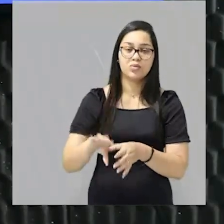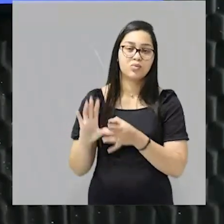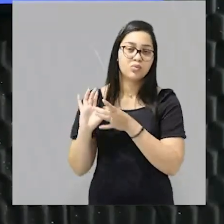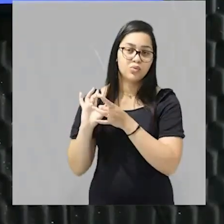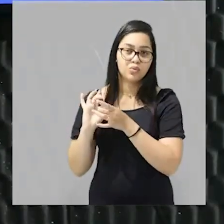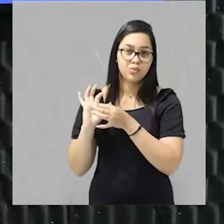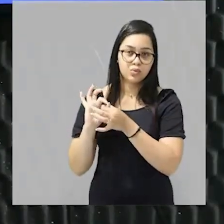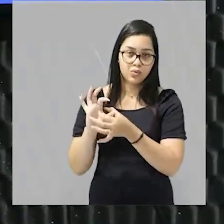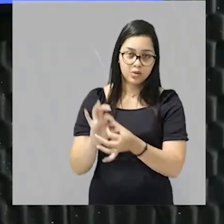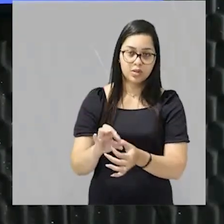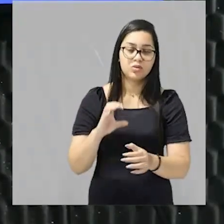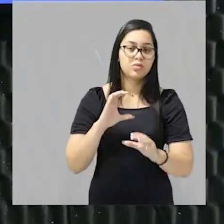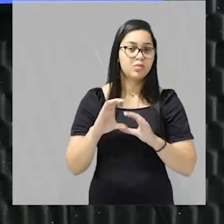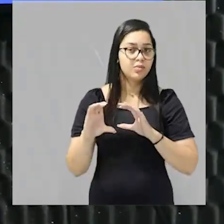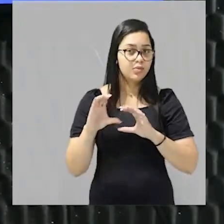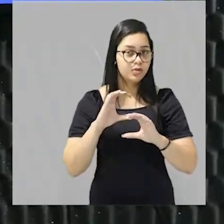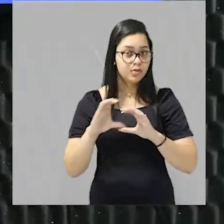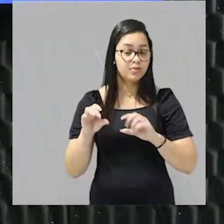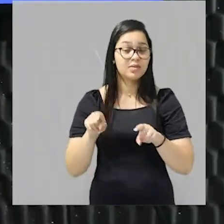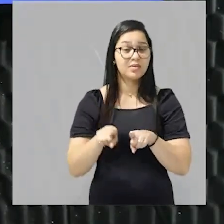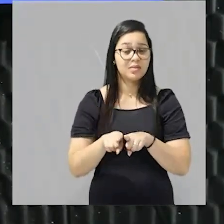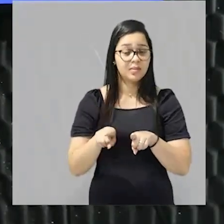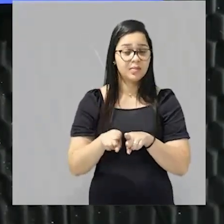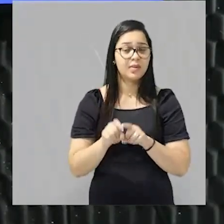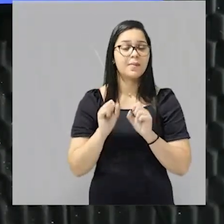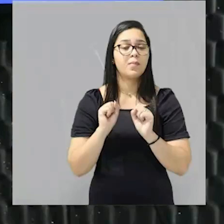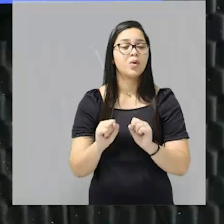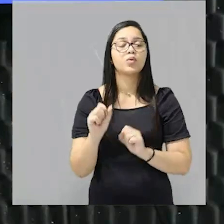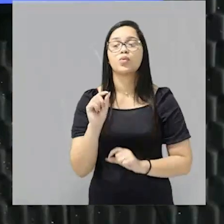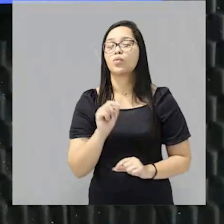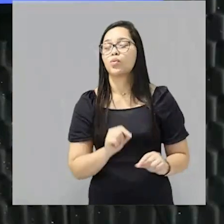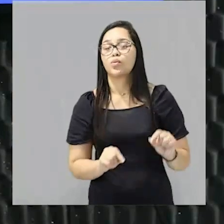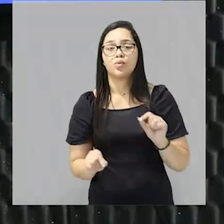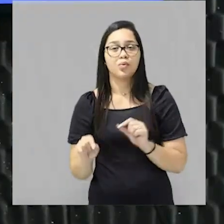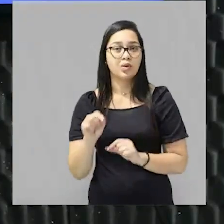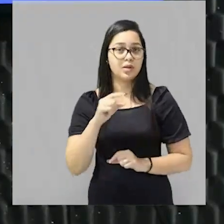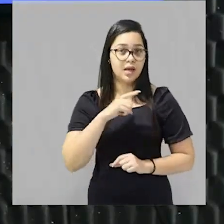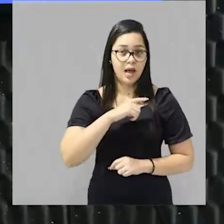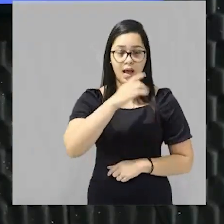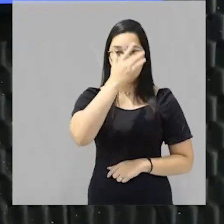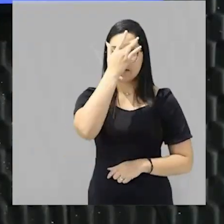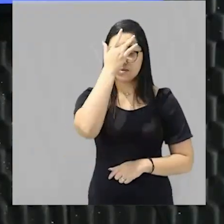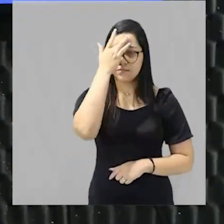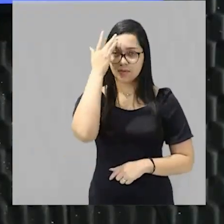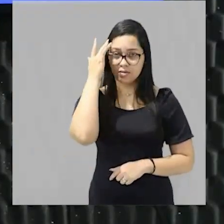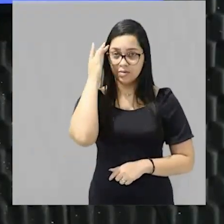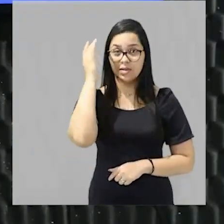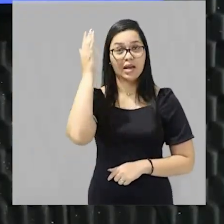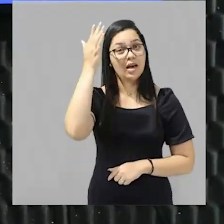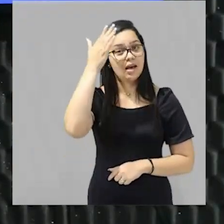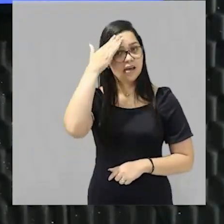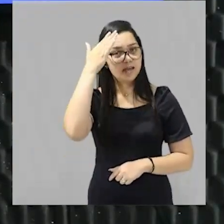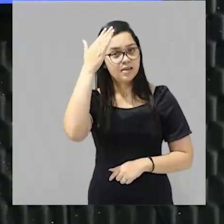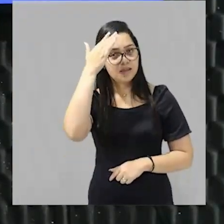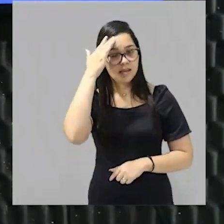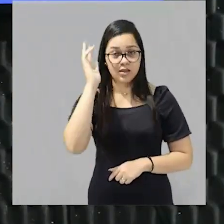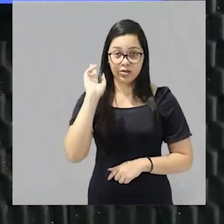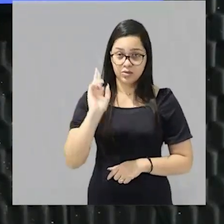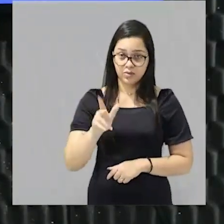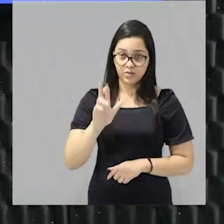plataforma Gonçalves Dias e no canal da TV Educação. Hoje nós vimos de forma